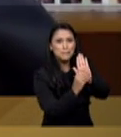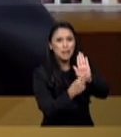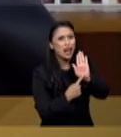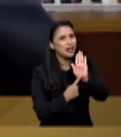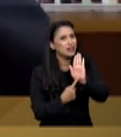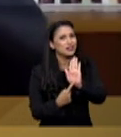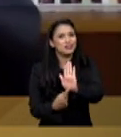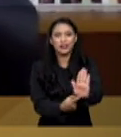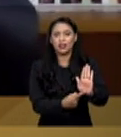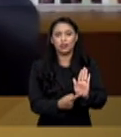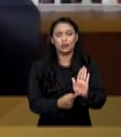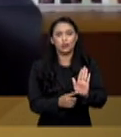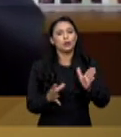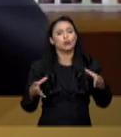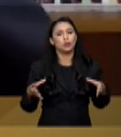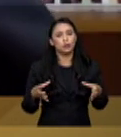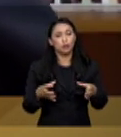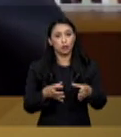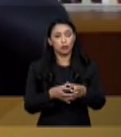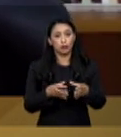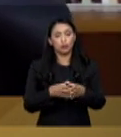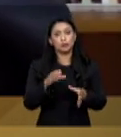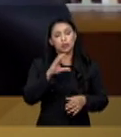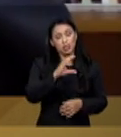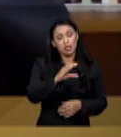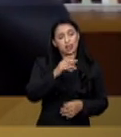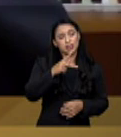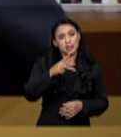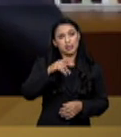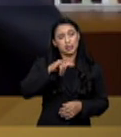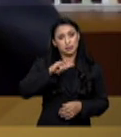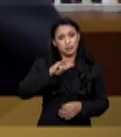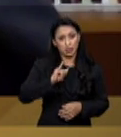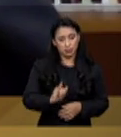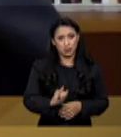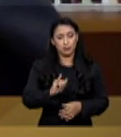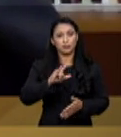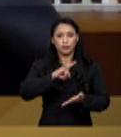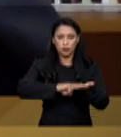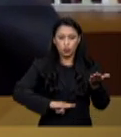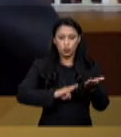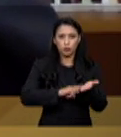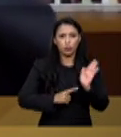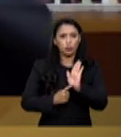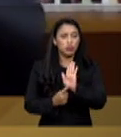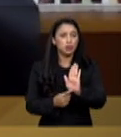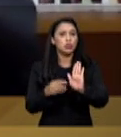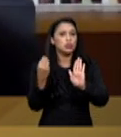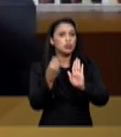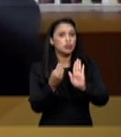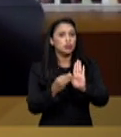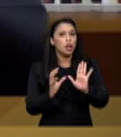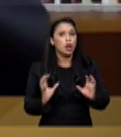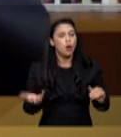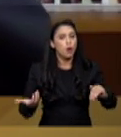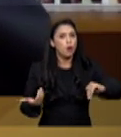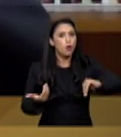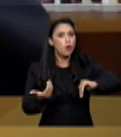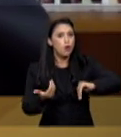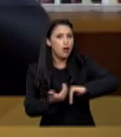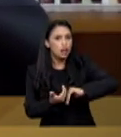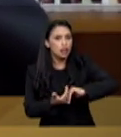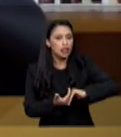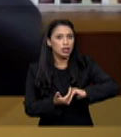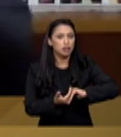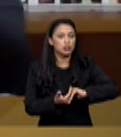inequívoco sobre comissões parlamentares de inquérito, dispositivo que tem a seguinte dicção: o Congresso